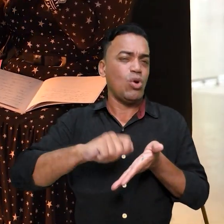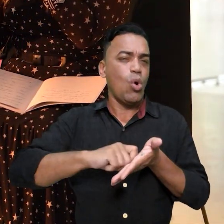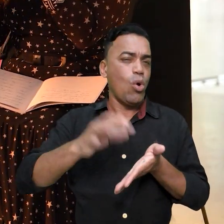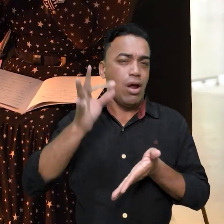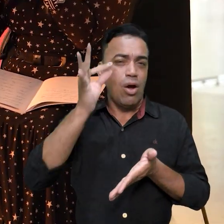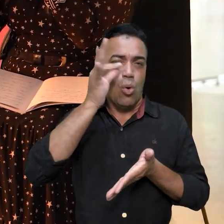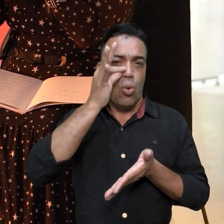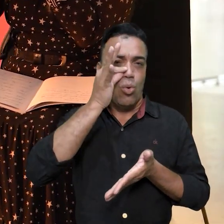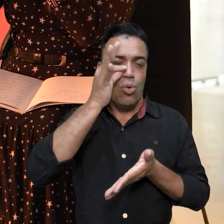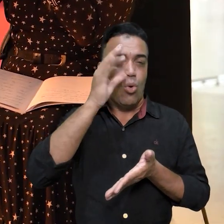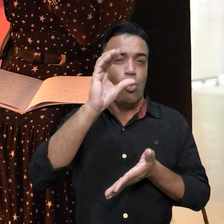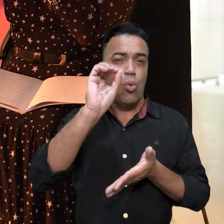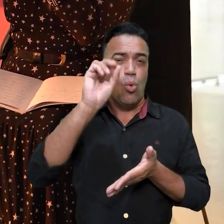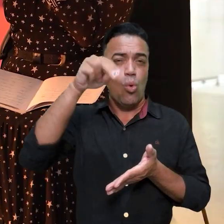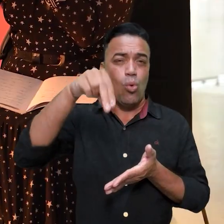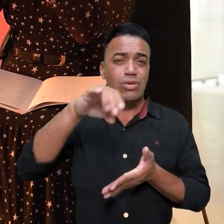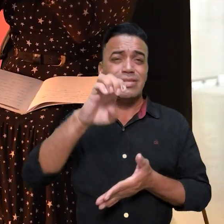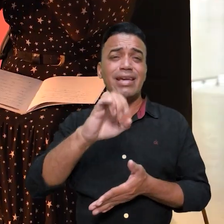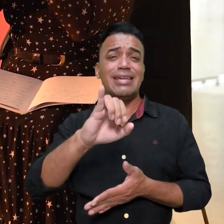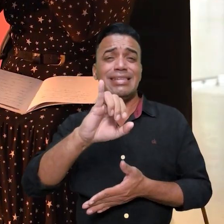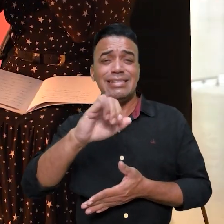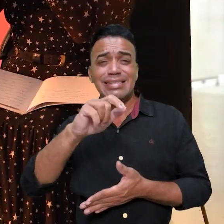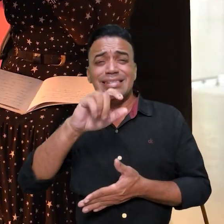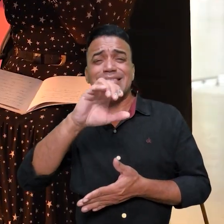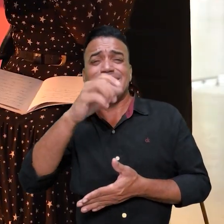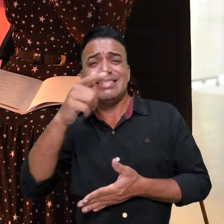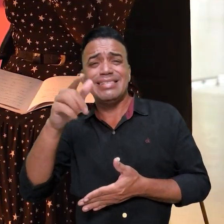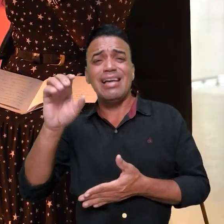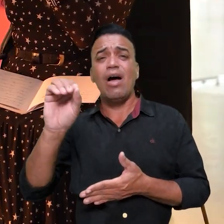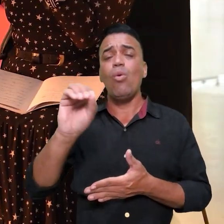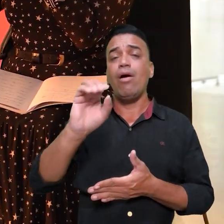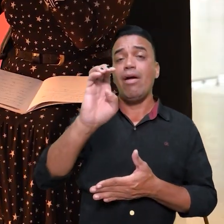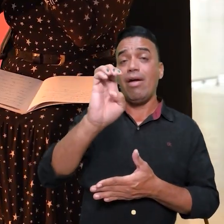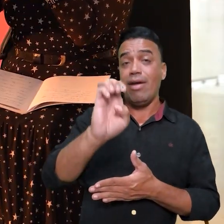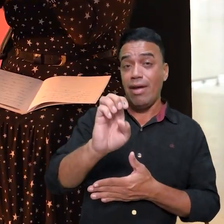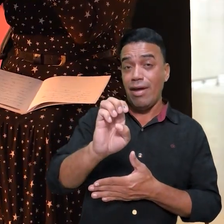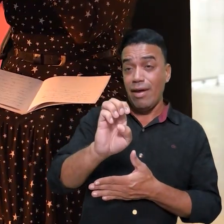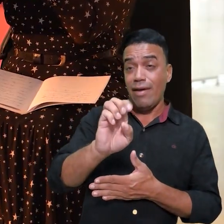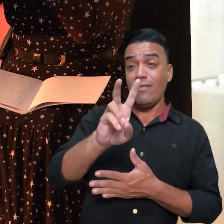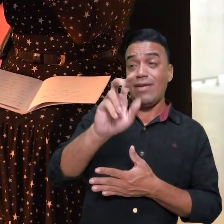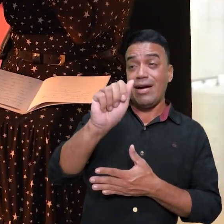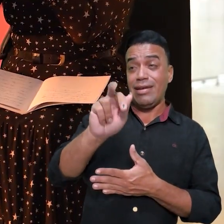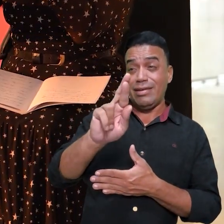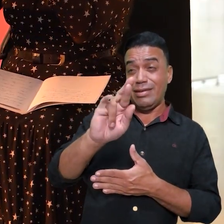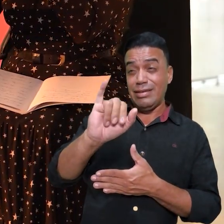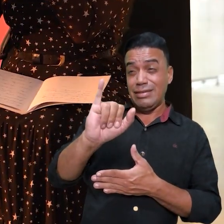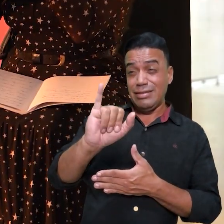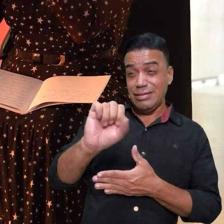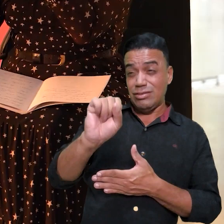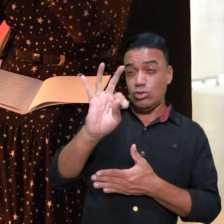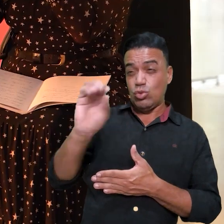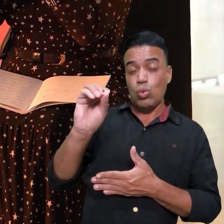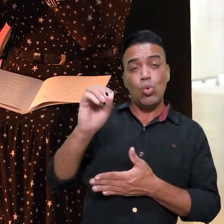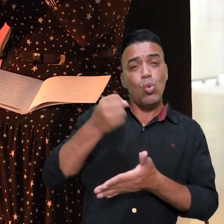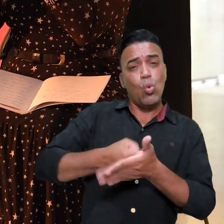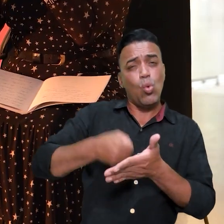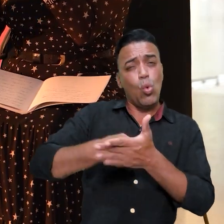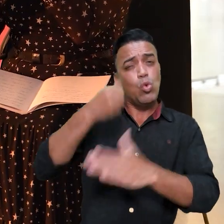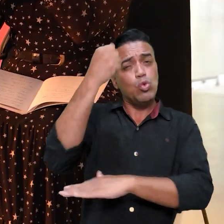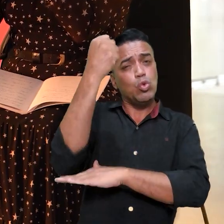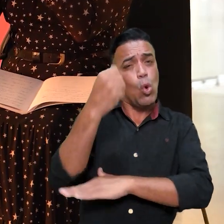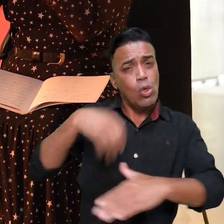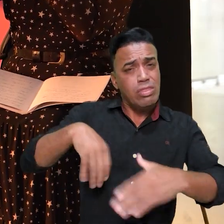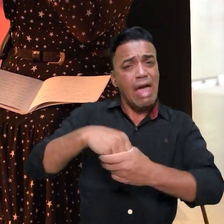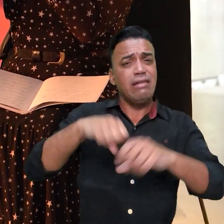Conceição Evaristo, ela lutou dentro de todo um sistema para fazer da